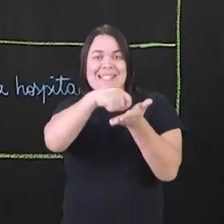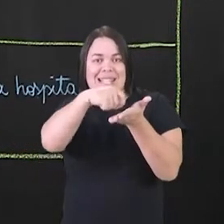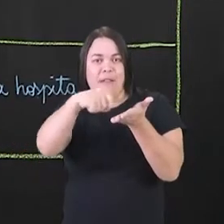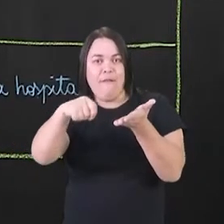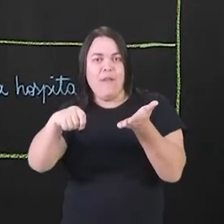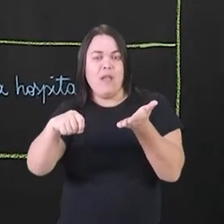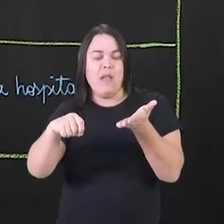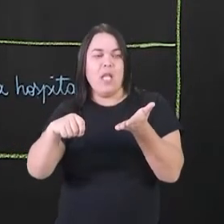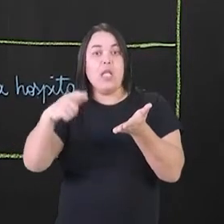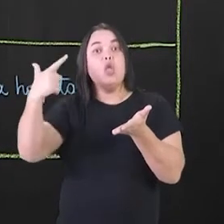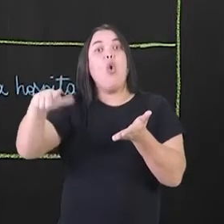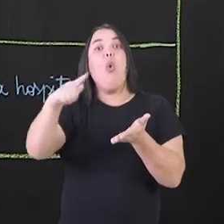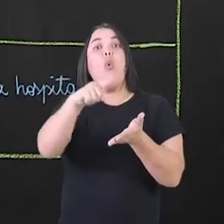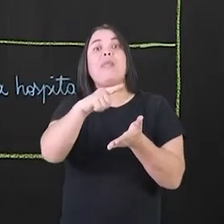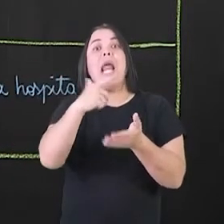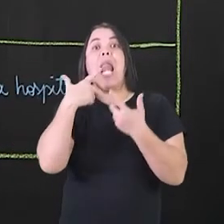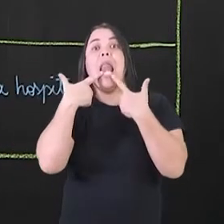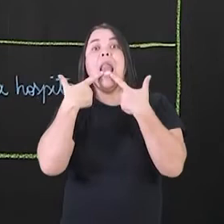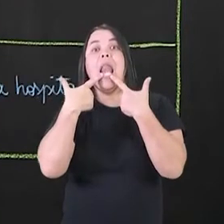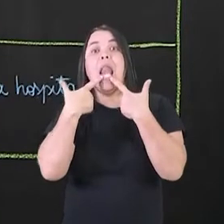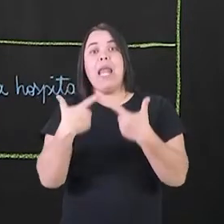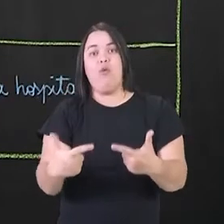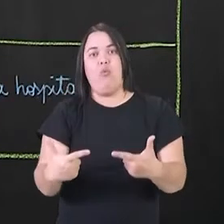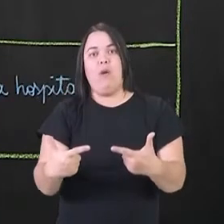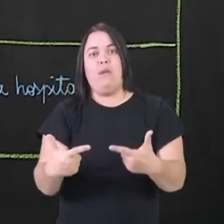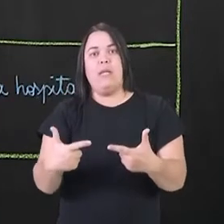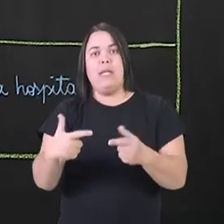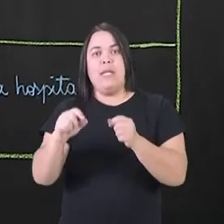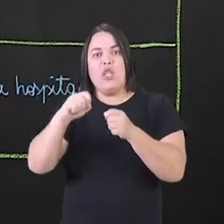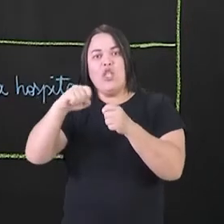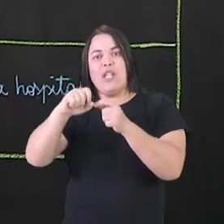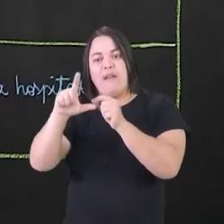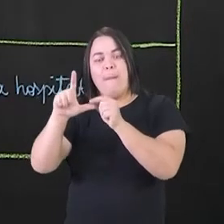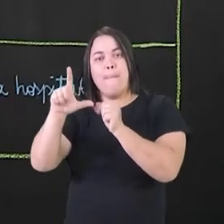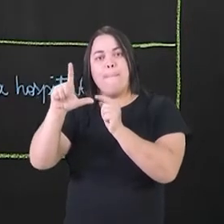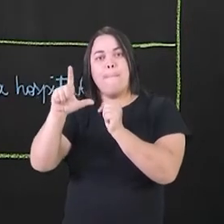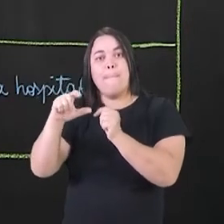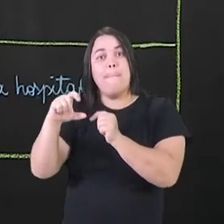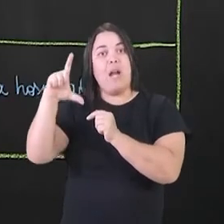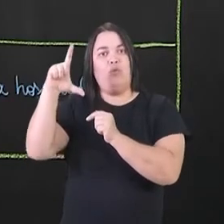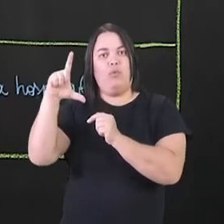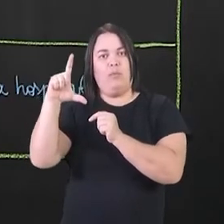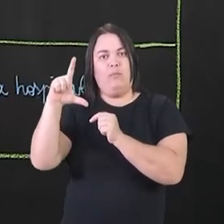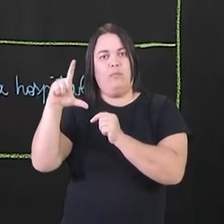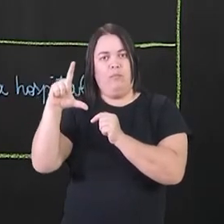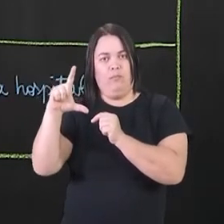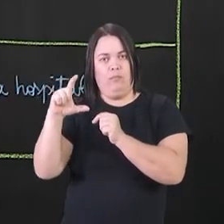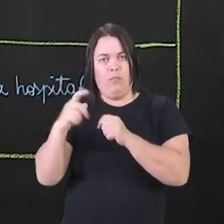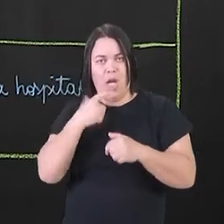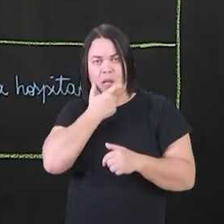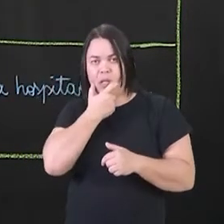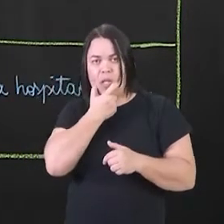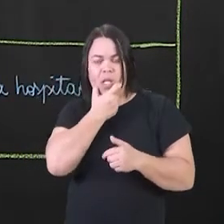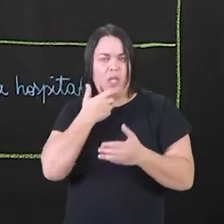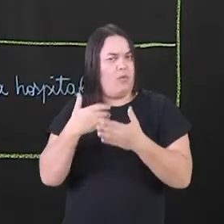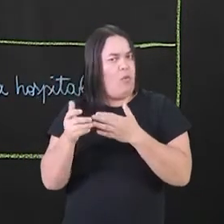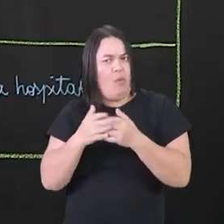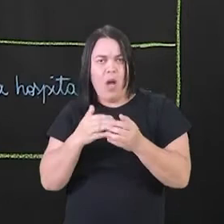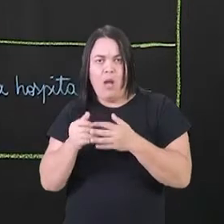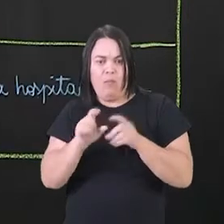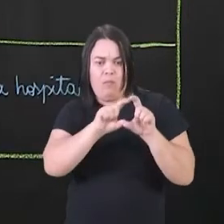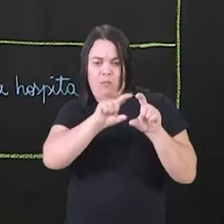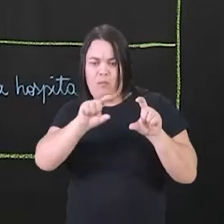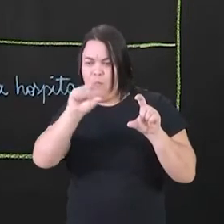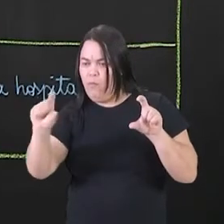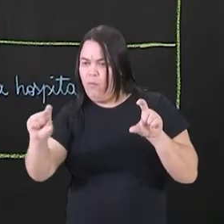idioma, o nome do idioma, em inglês, a gente coloca em letra maiúscula, tá? Independente se está no início, no meio ou no fim.